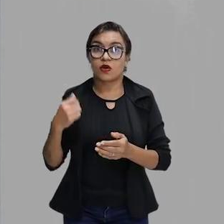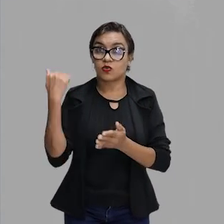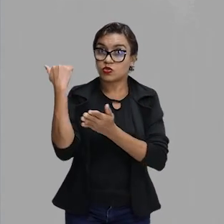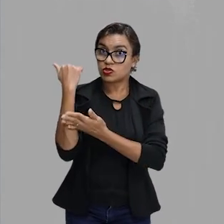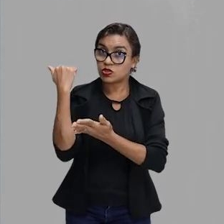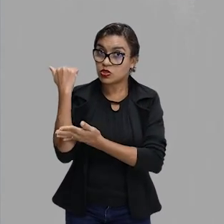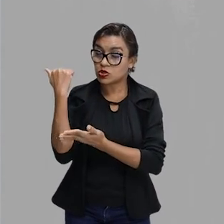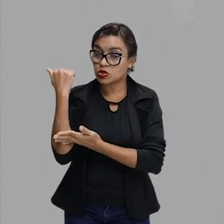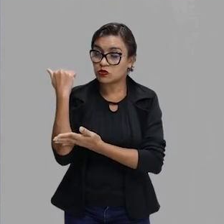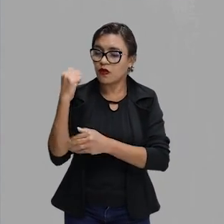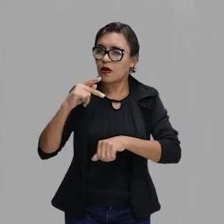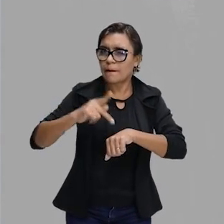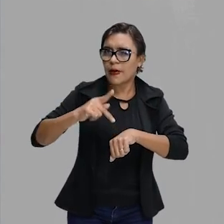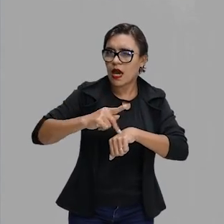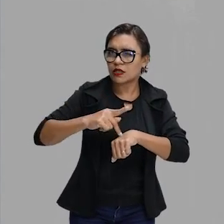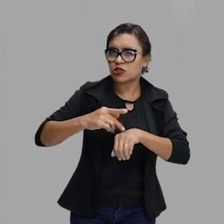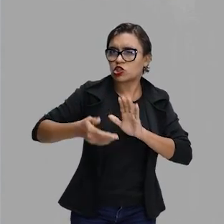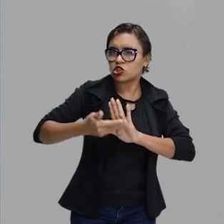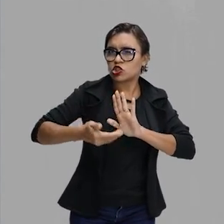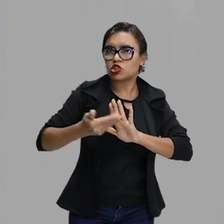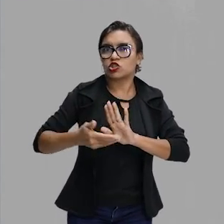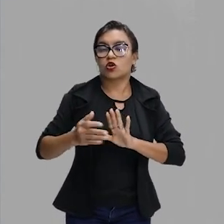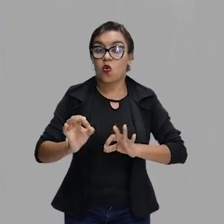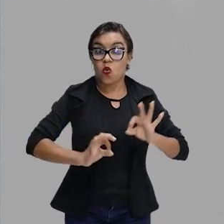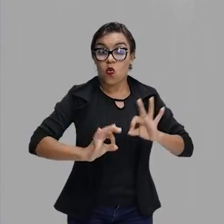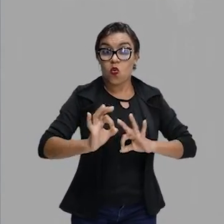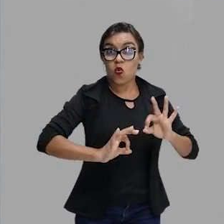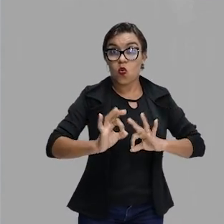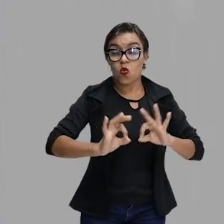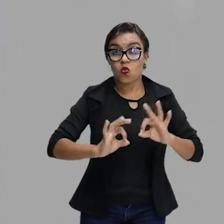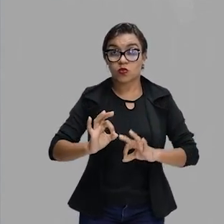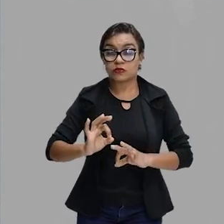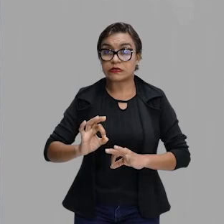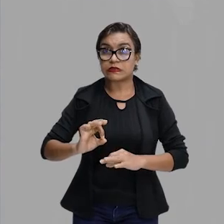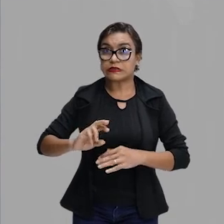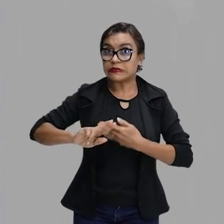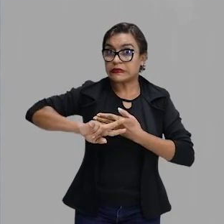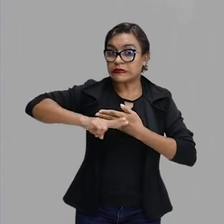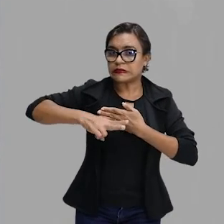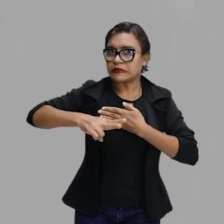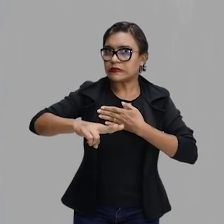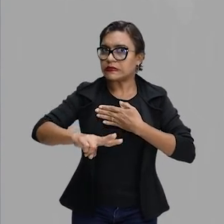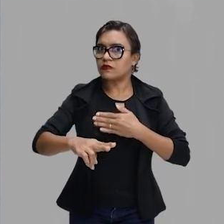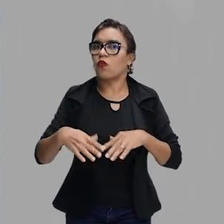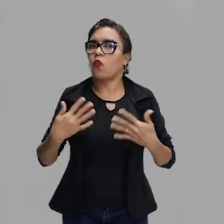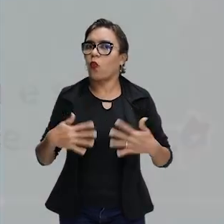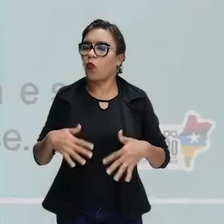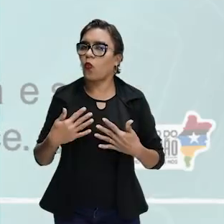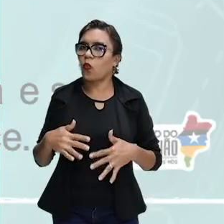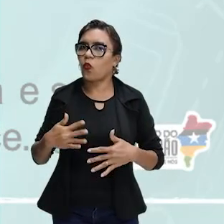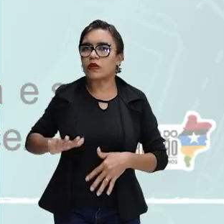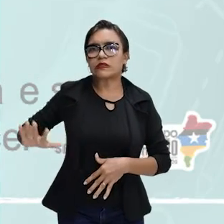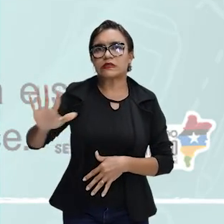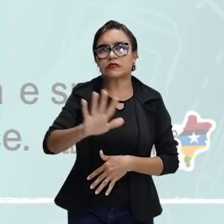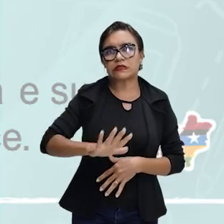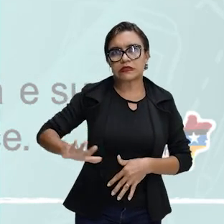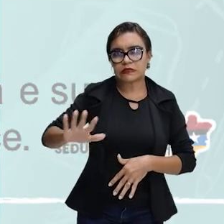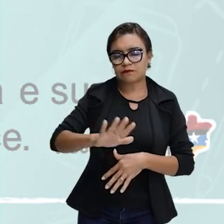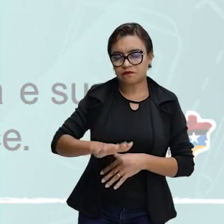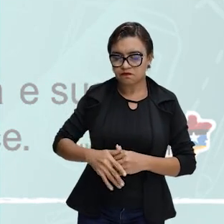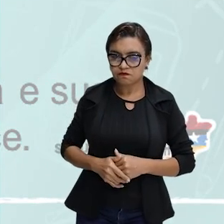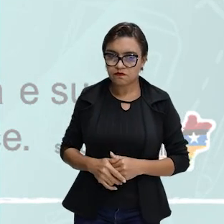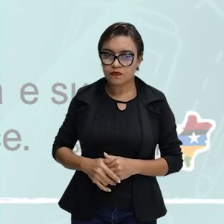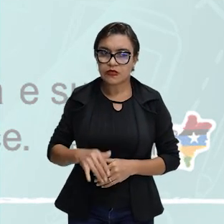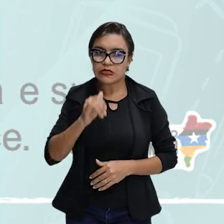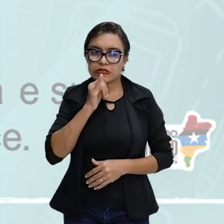não tiver um controle adequado, ele pode gerar graves consequências ao meio ambiente, tá? Em relação a danos ambientais.